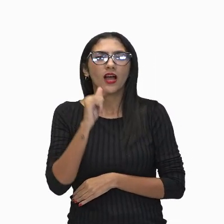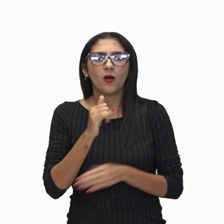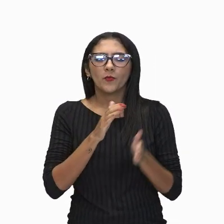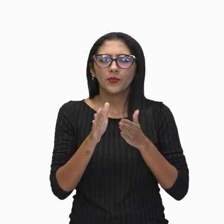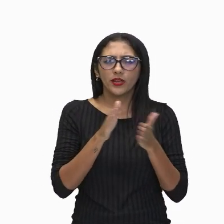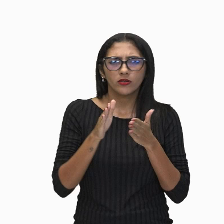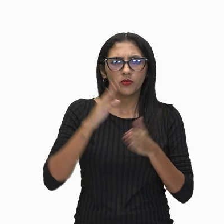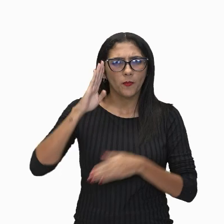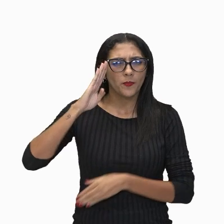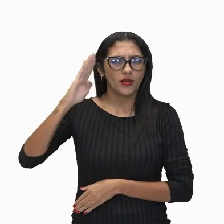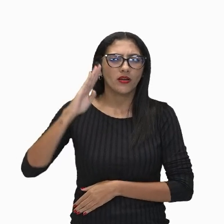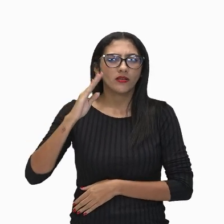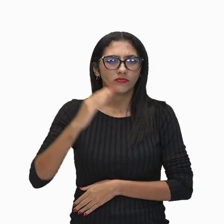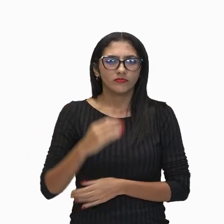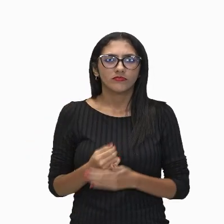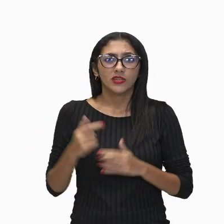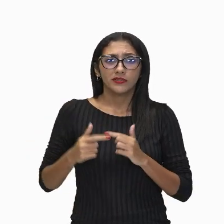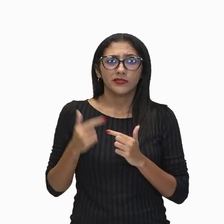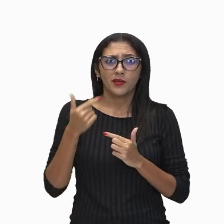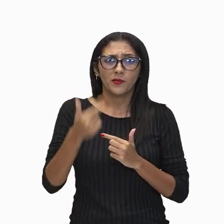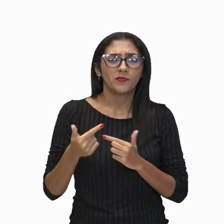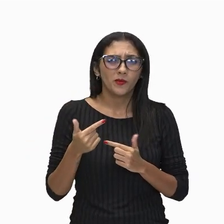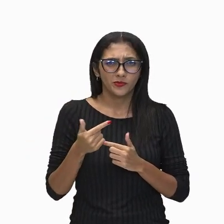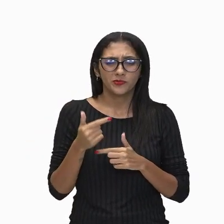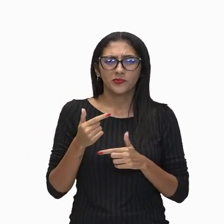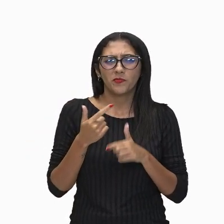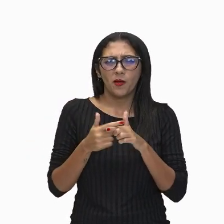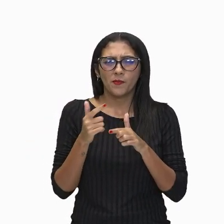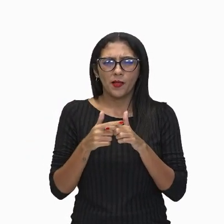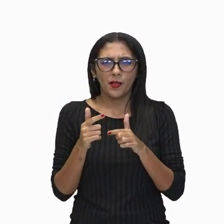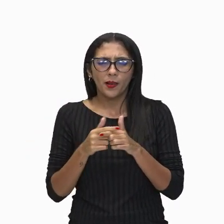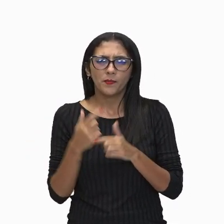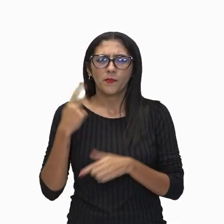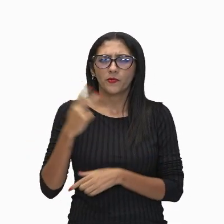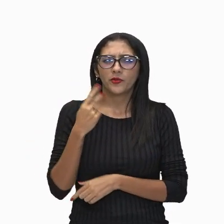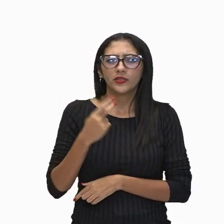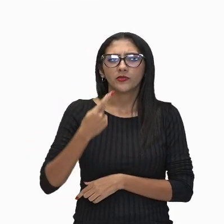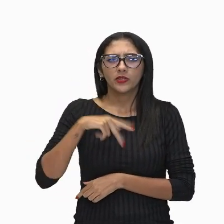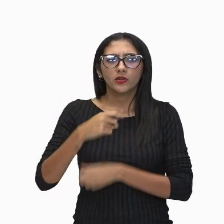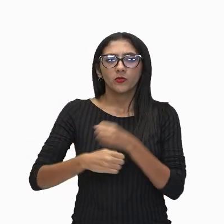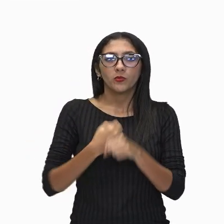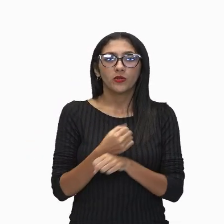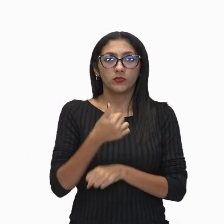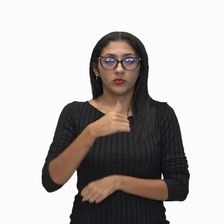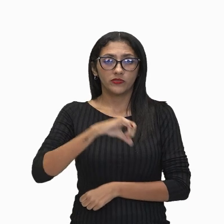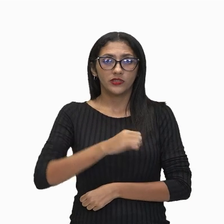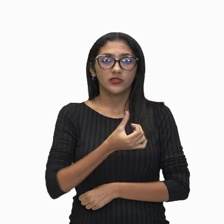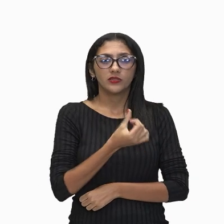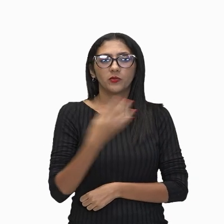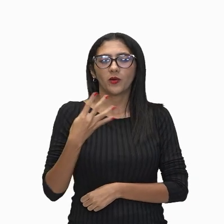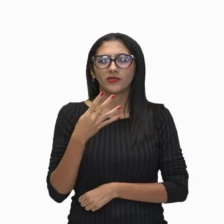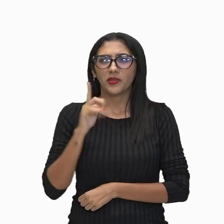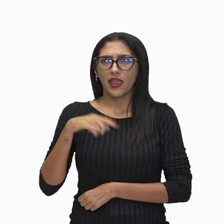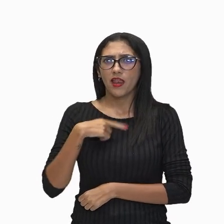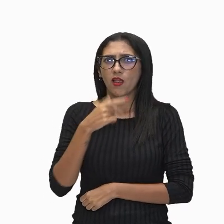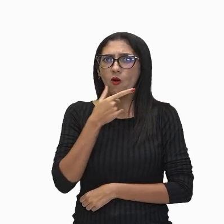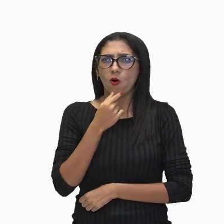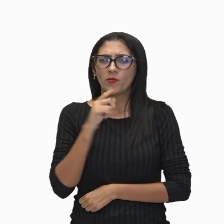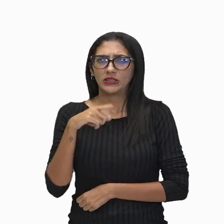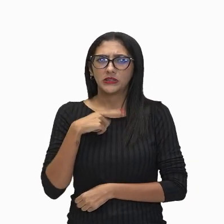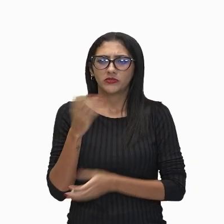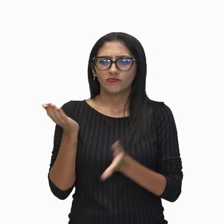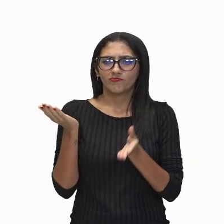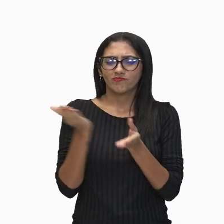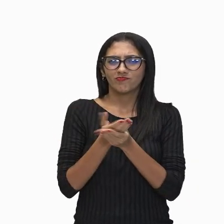militar, instaurada depois do golpe de 1964. O poeta foi processado e preso na